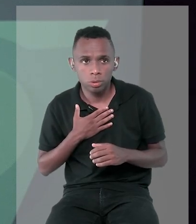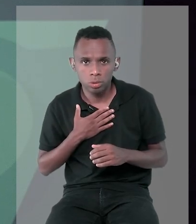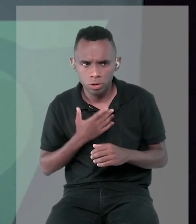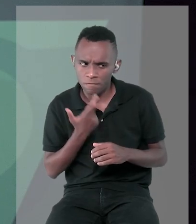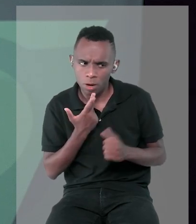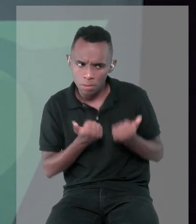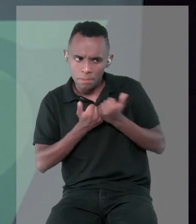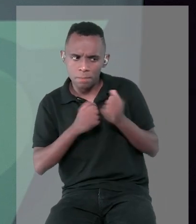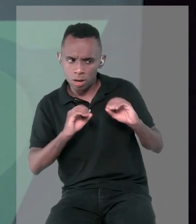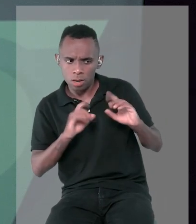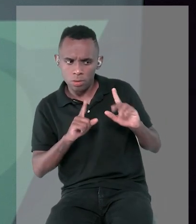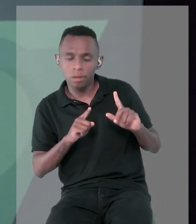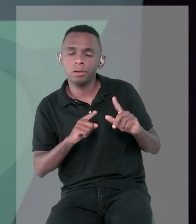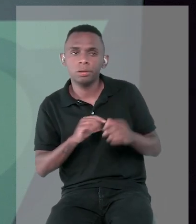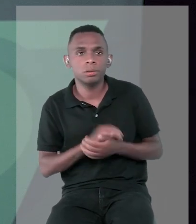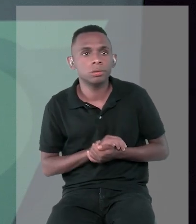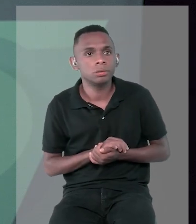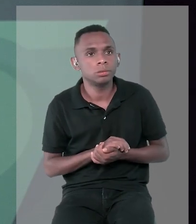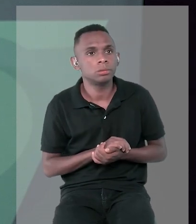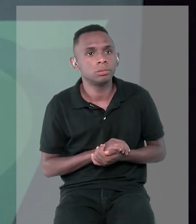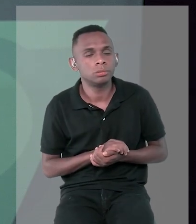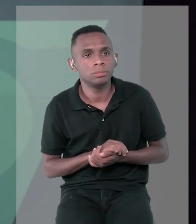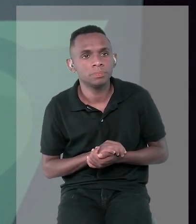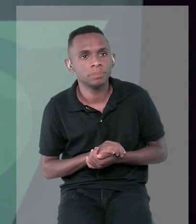isso para me agradar, né, Márcio?